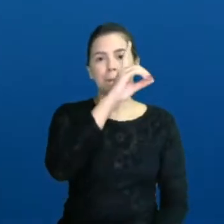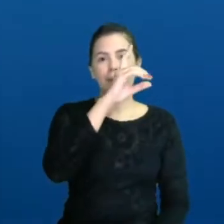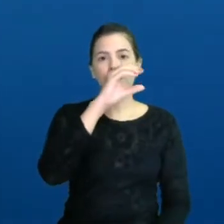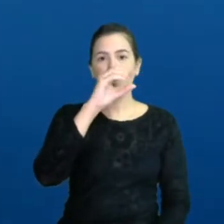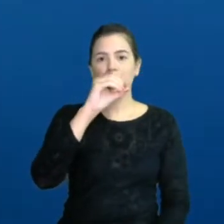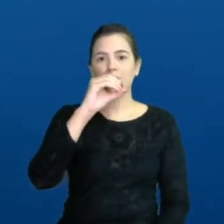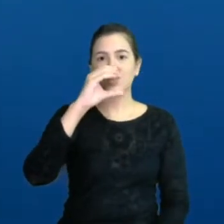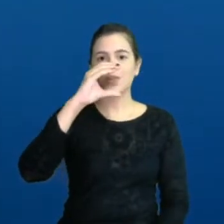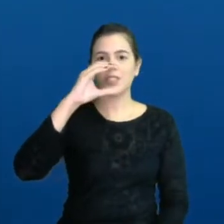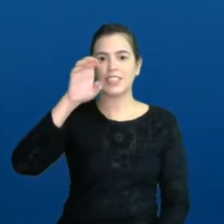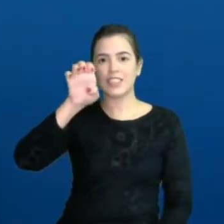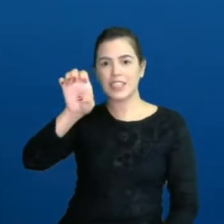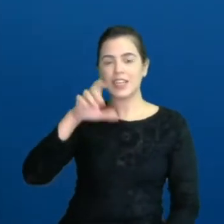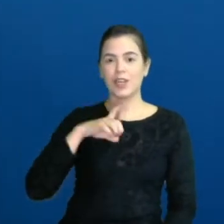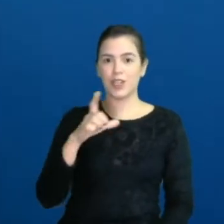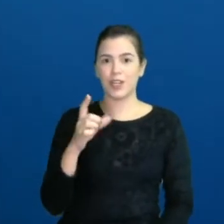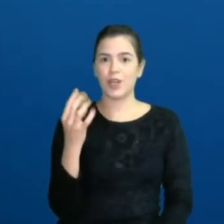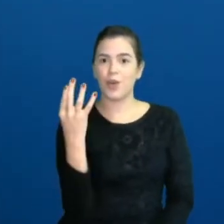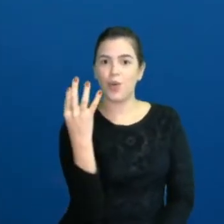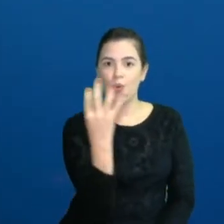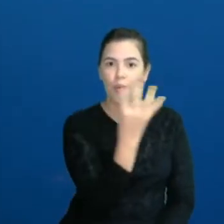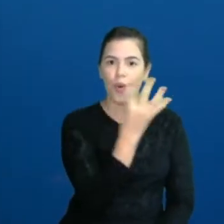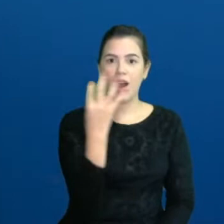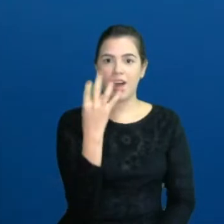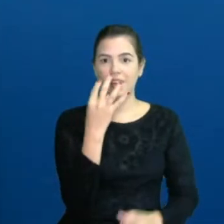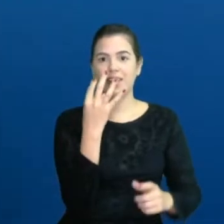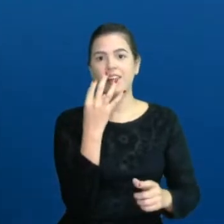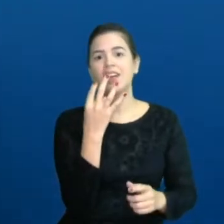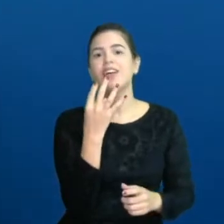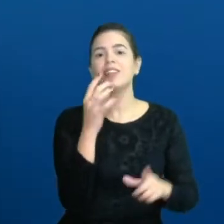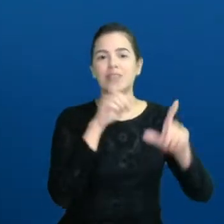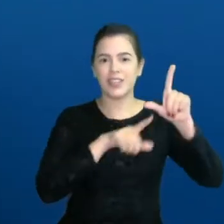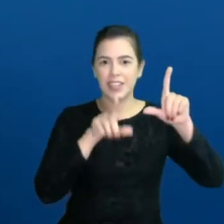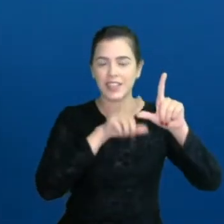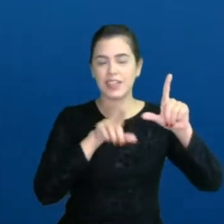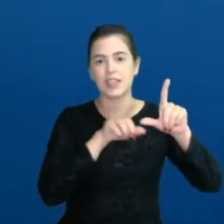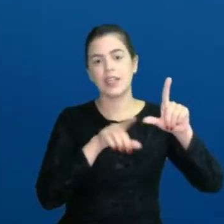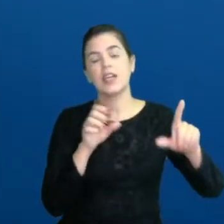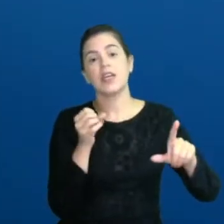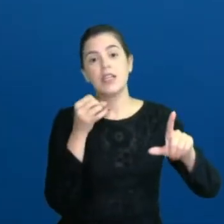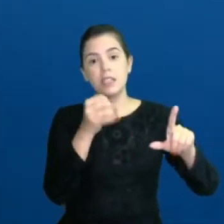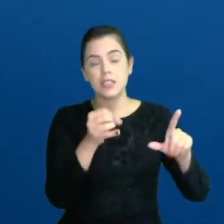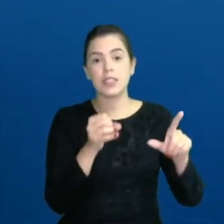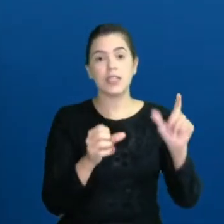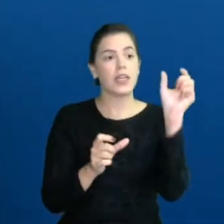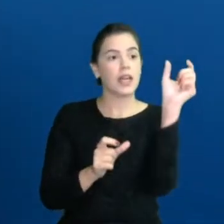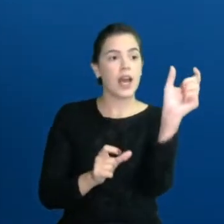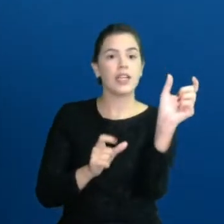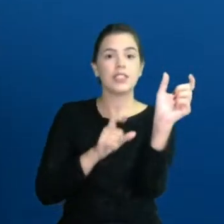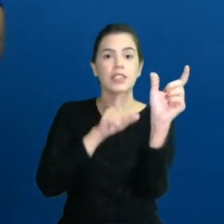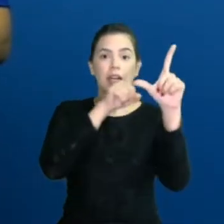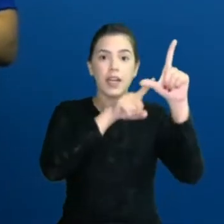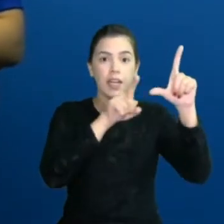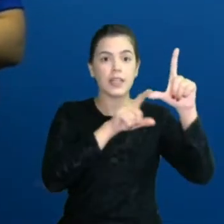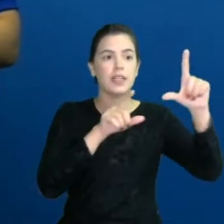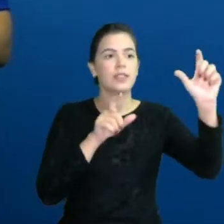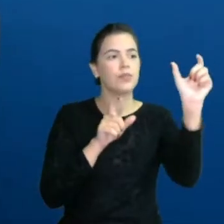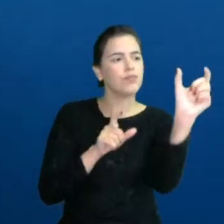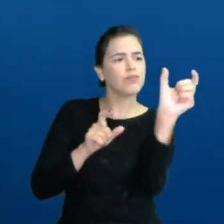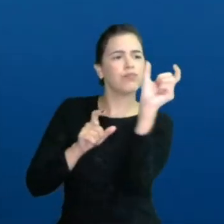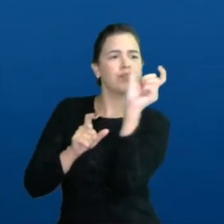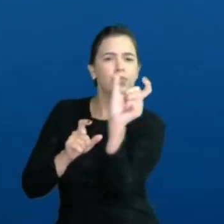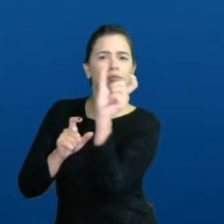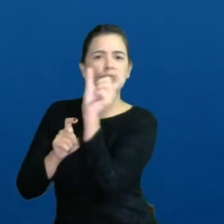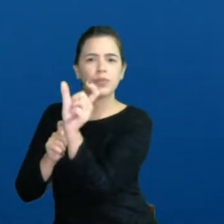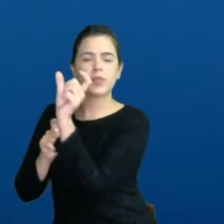tenho 4 letrinhas. E as sílabas? Olha, se as letras são os pedacinhos gráficos,